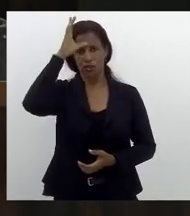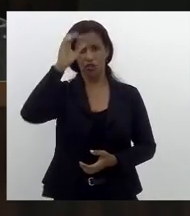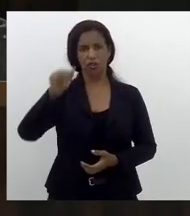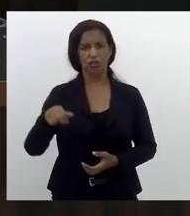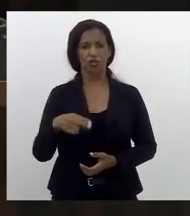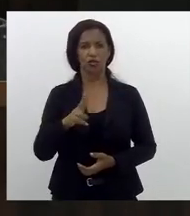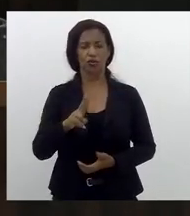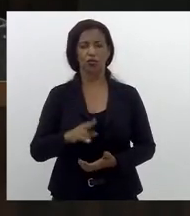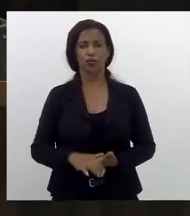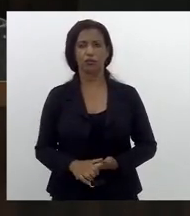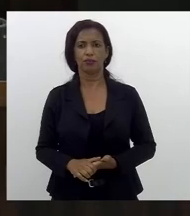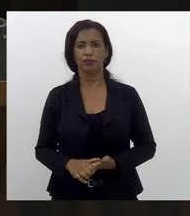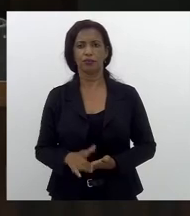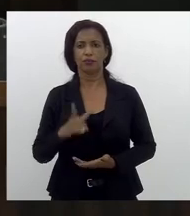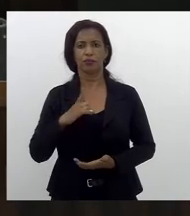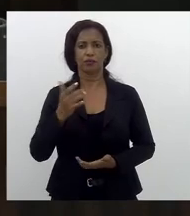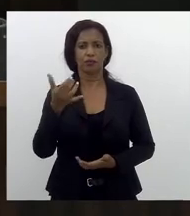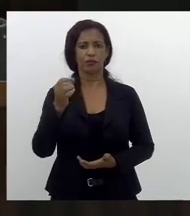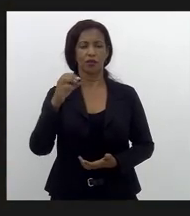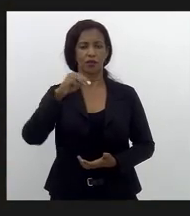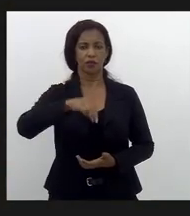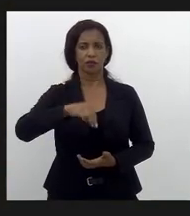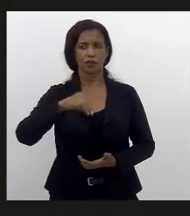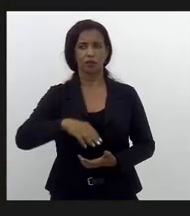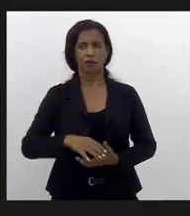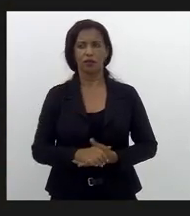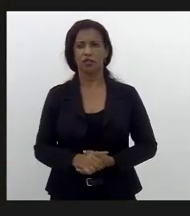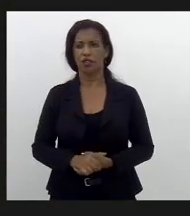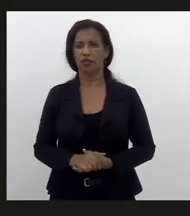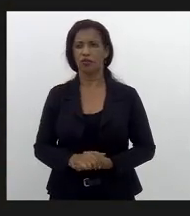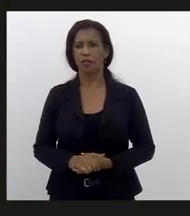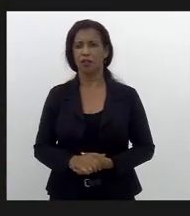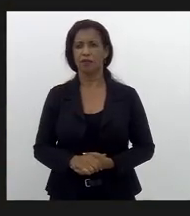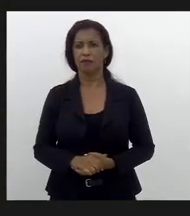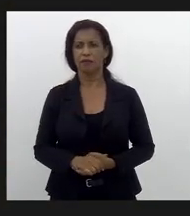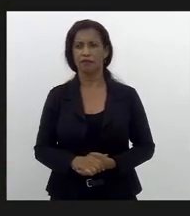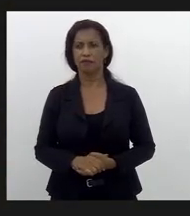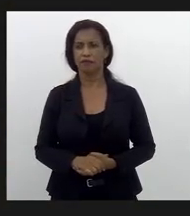Ju, Vossa Excelência tem 10 minutos para a sua manifestação.